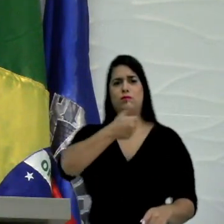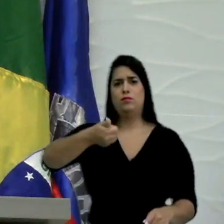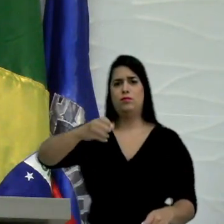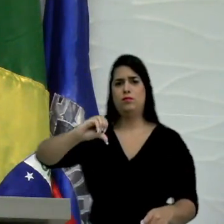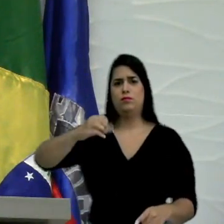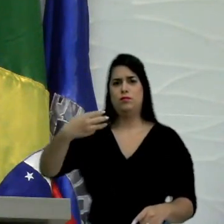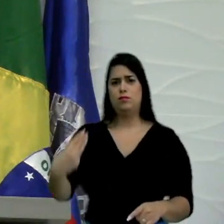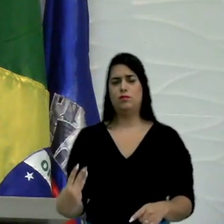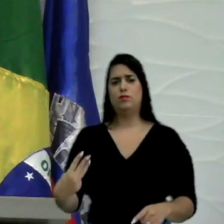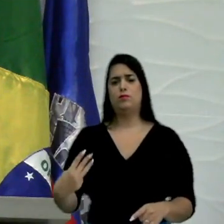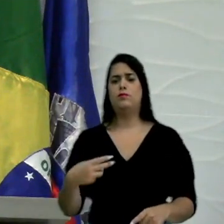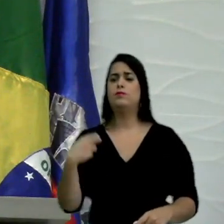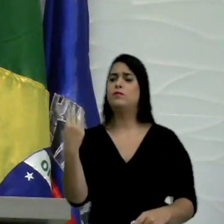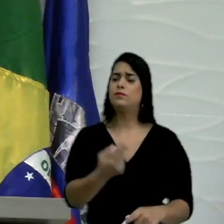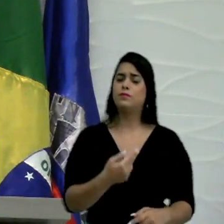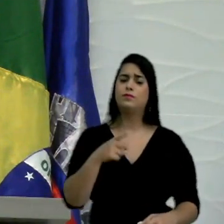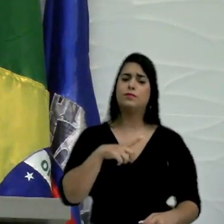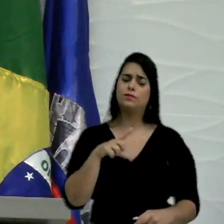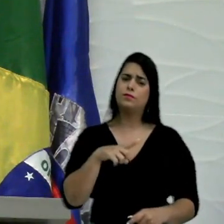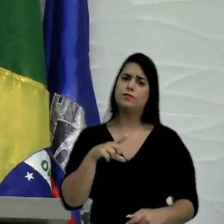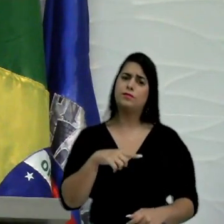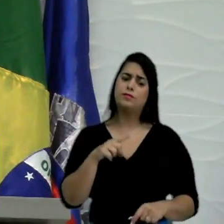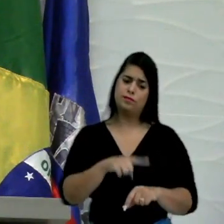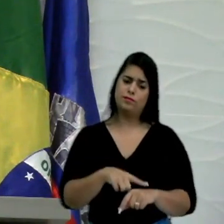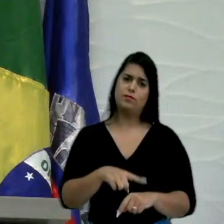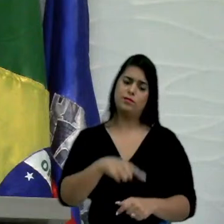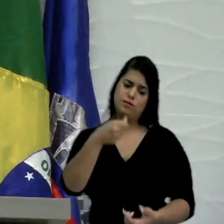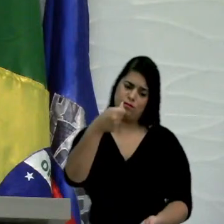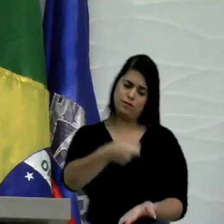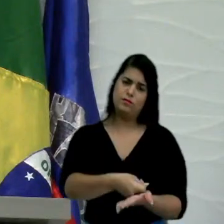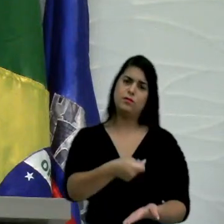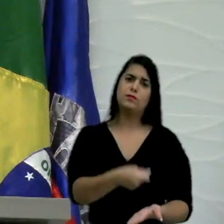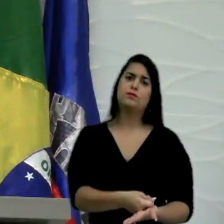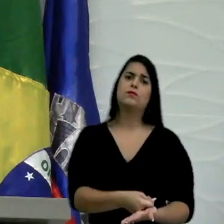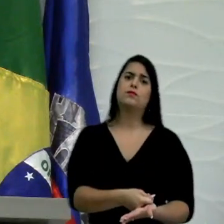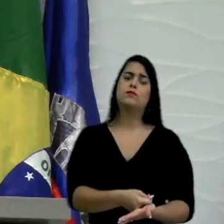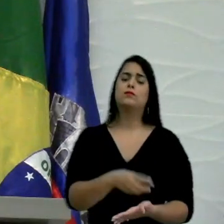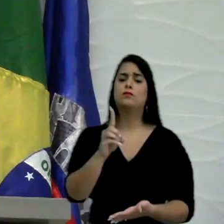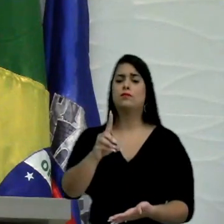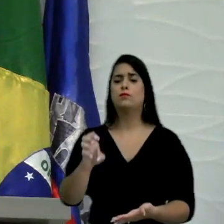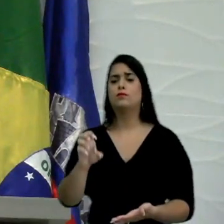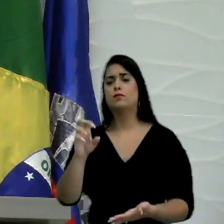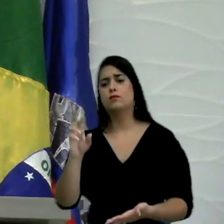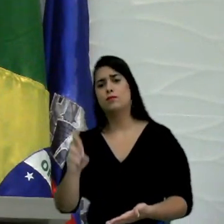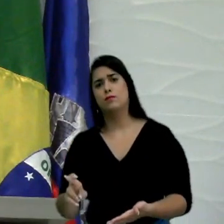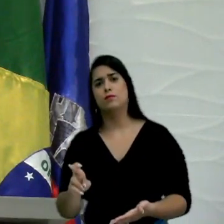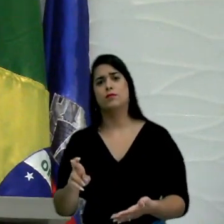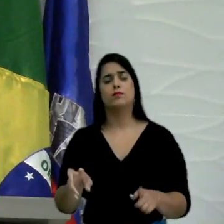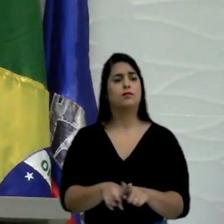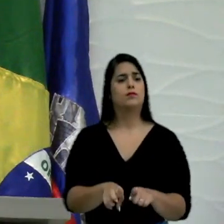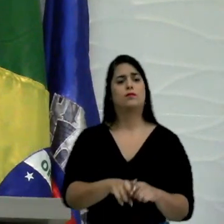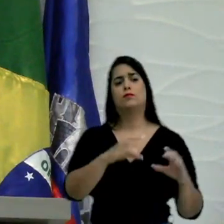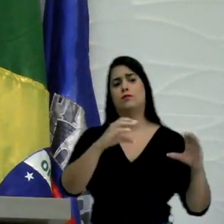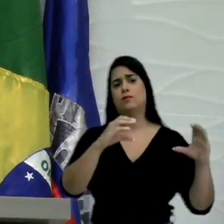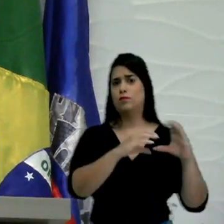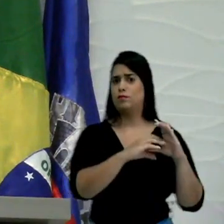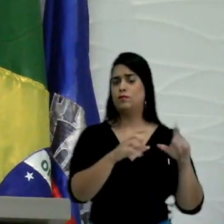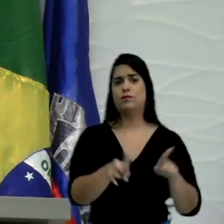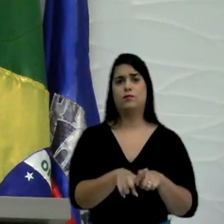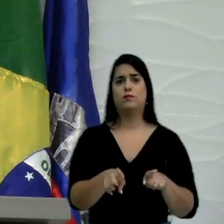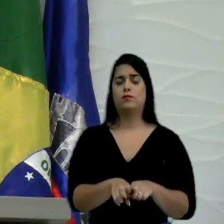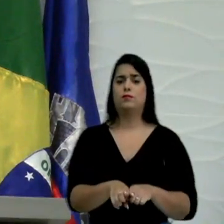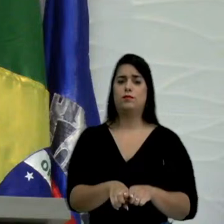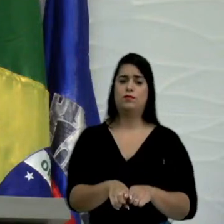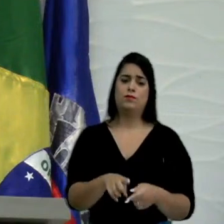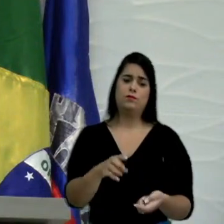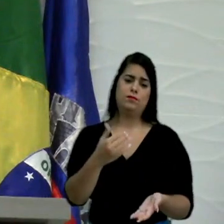nós temos agora chegado o momento de cobrar de forma enérgica, seja o DR, seja a Compesa ou seja a Secretaria Estadual de Saúde do